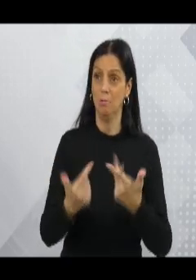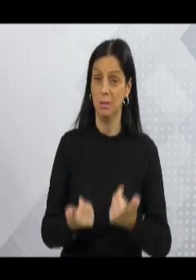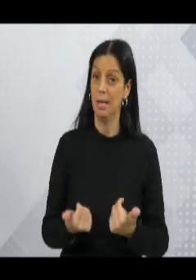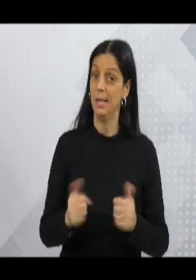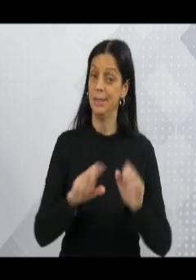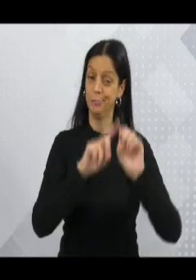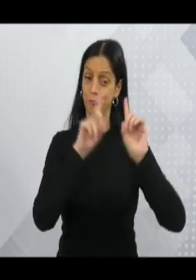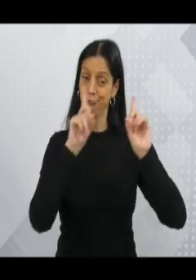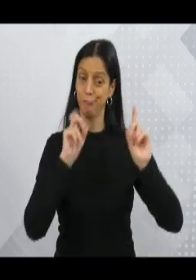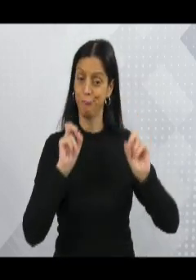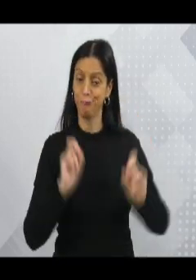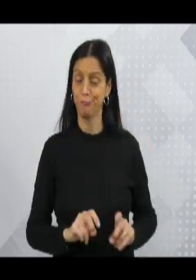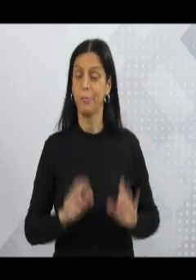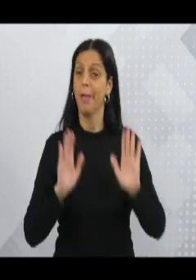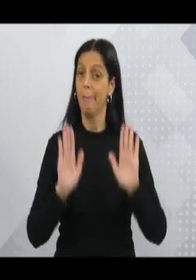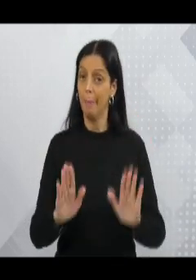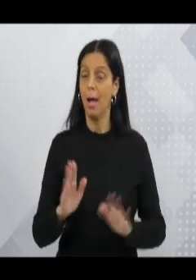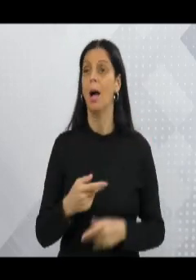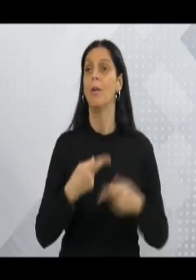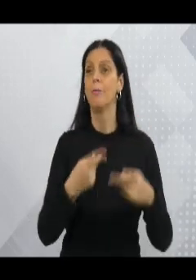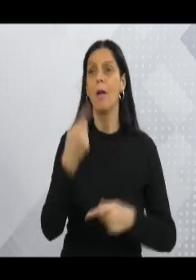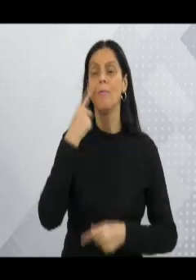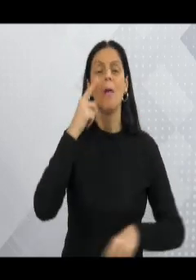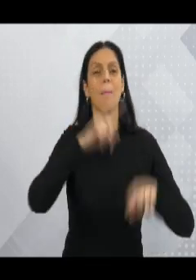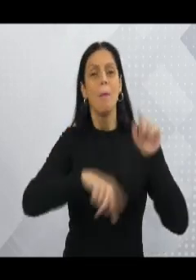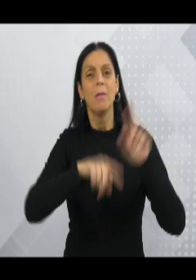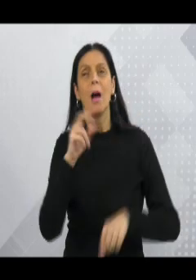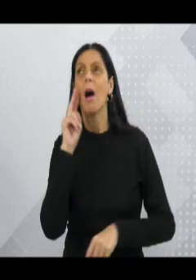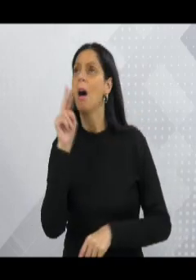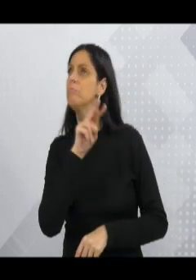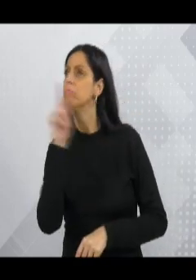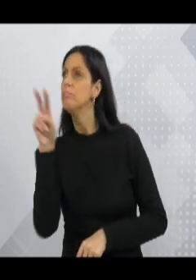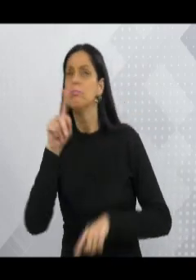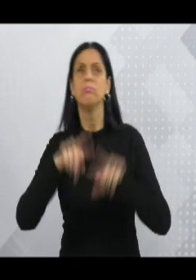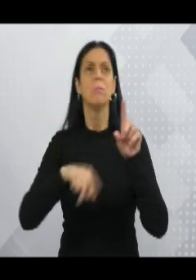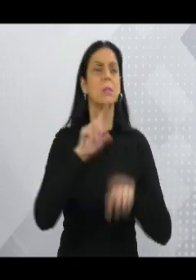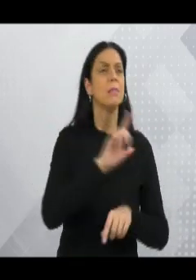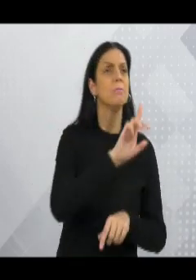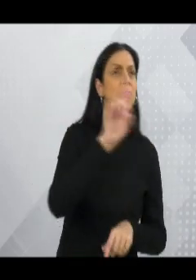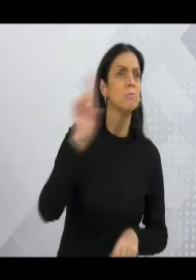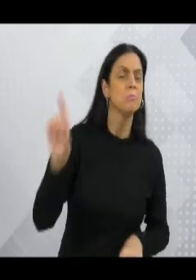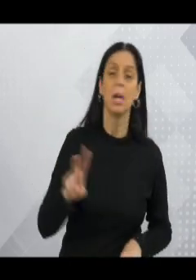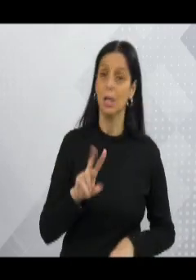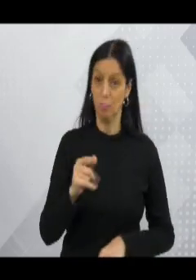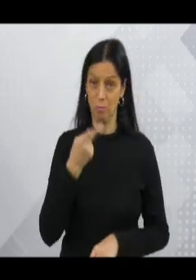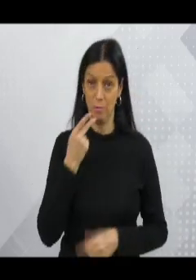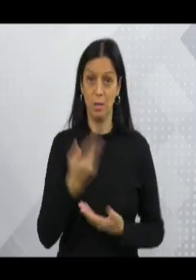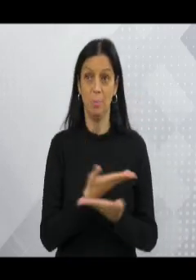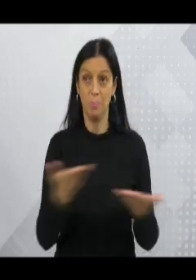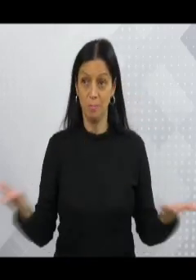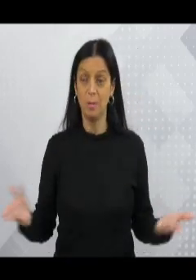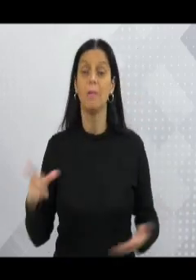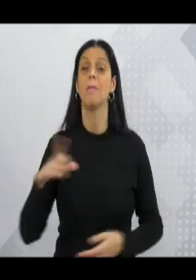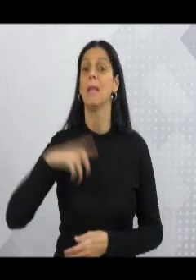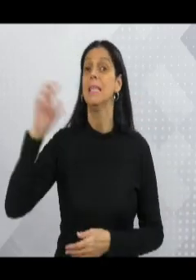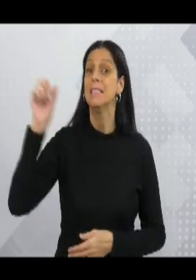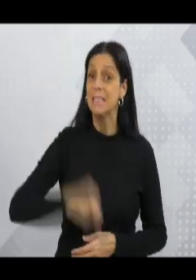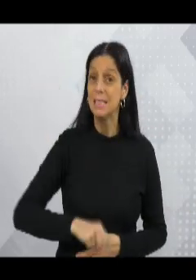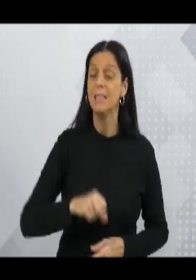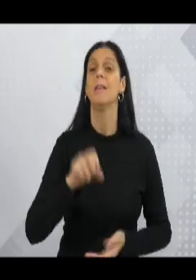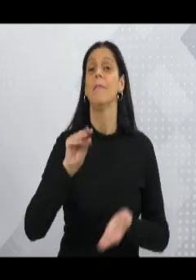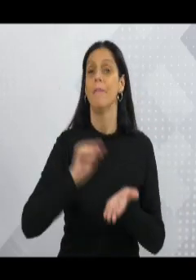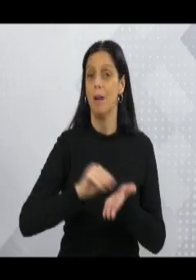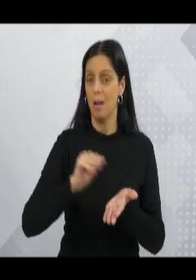questionável né mas enfim tivemos lá olhando cada material e de fato vou dizer aqui Ah sim materiais